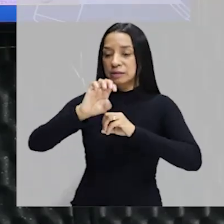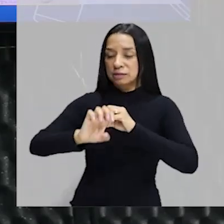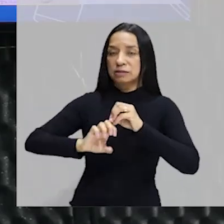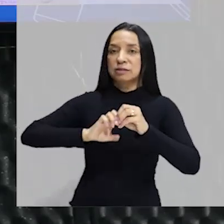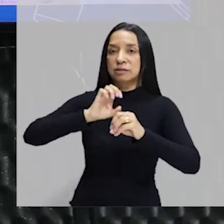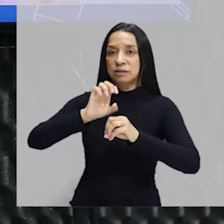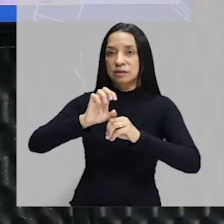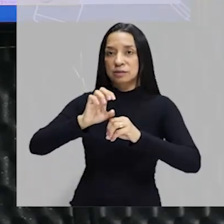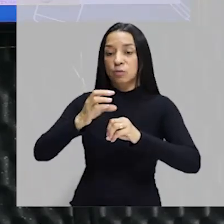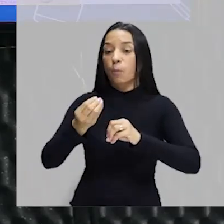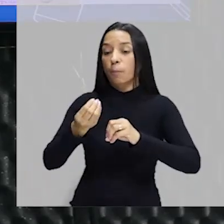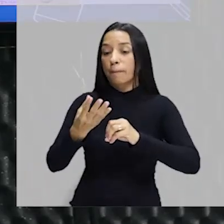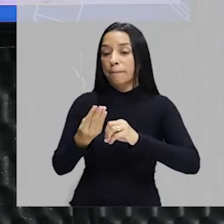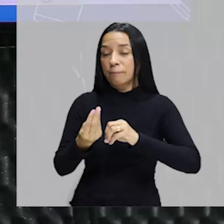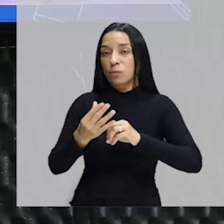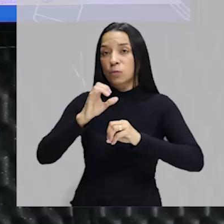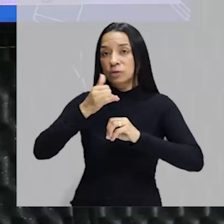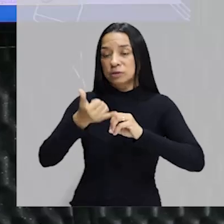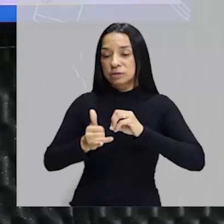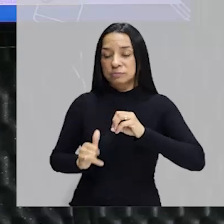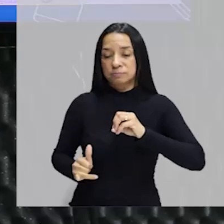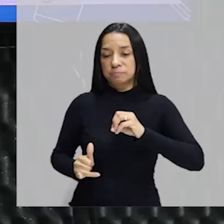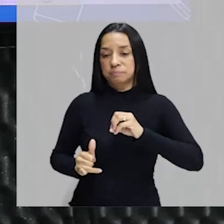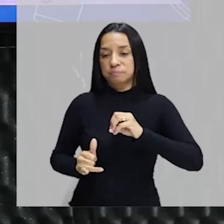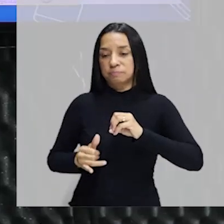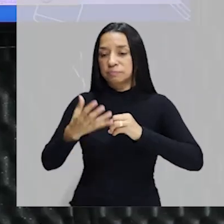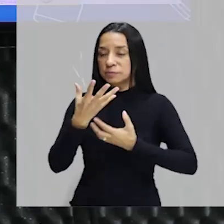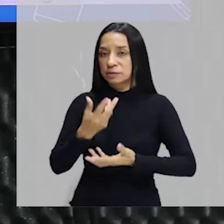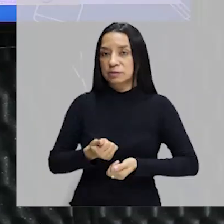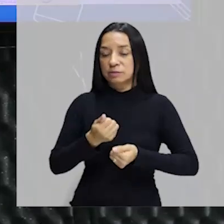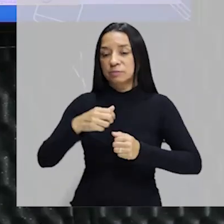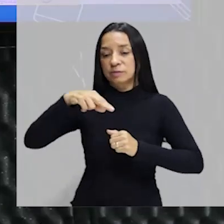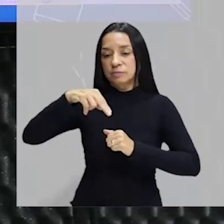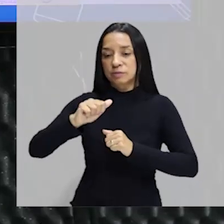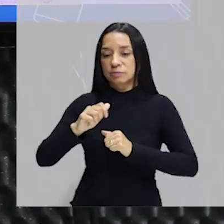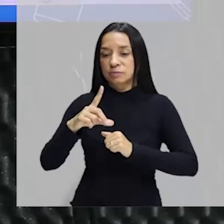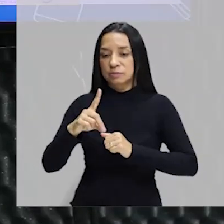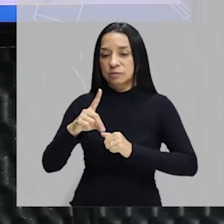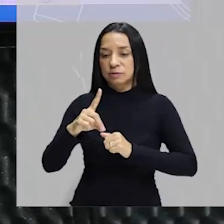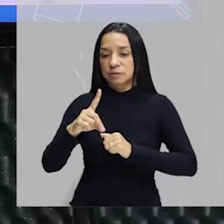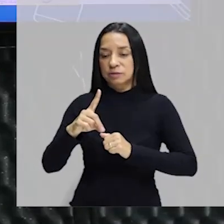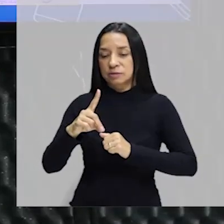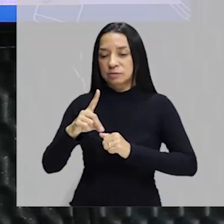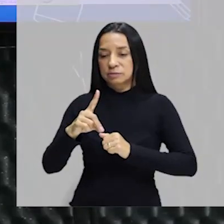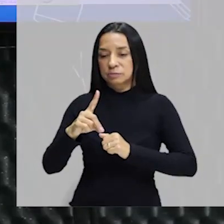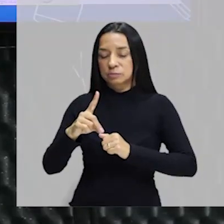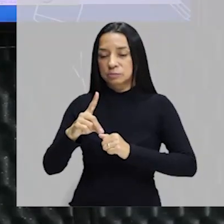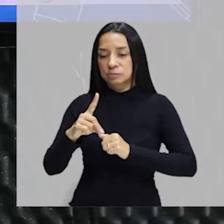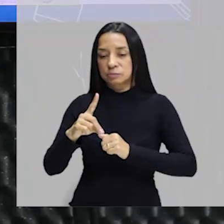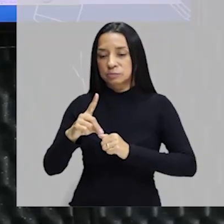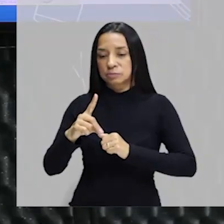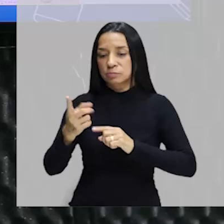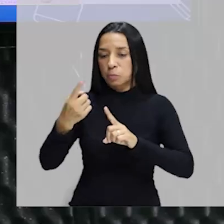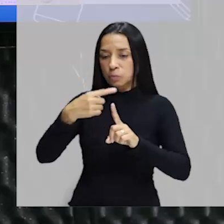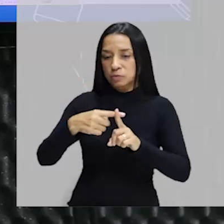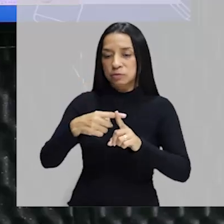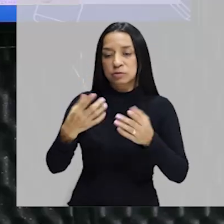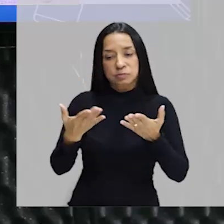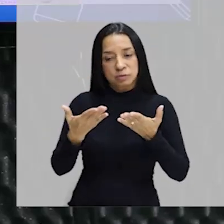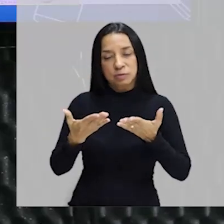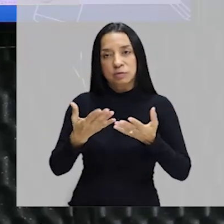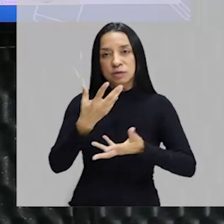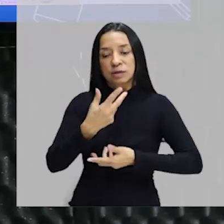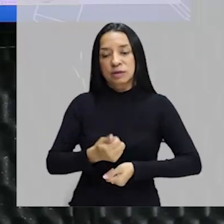elétrons com muita energia. E esses elétrons vão ser recebidos pelo NAD. Ó. O NAD que estava positivo, quando ele recebe o hidrogênio, ele